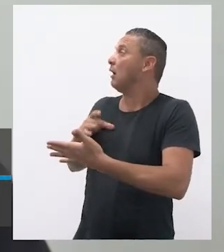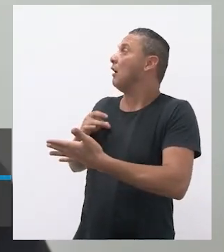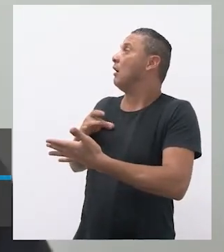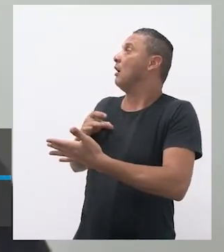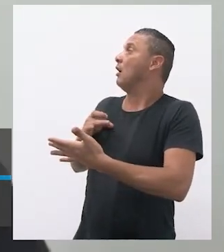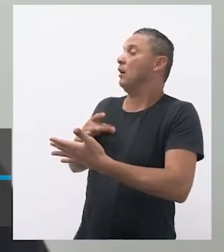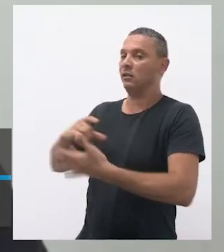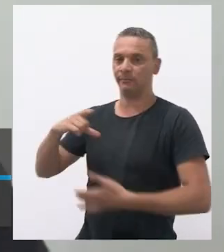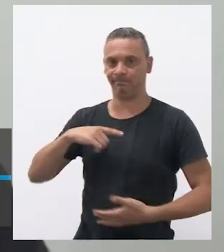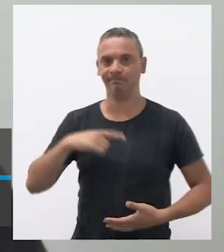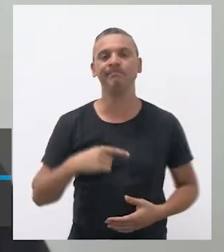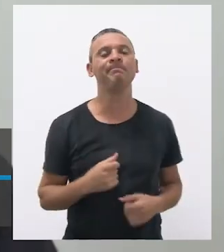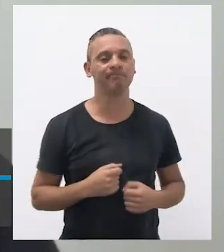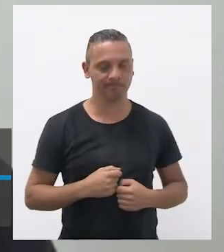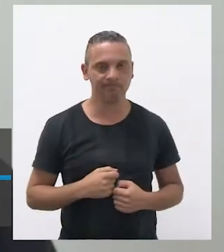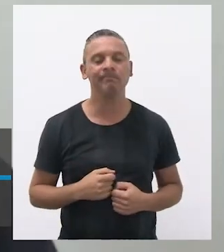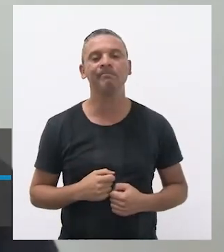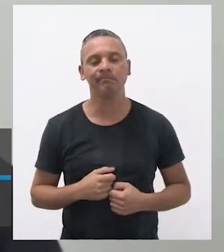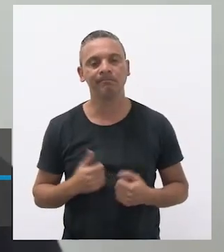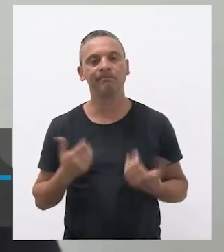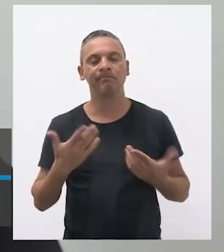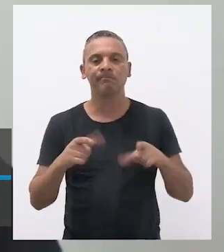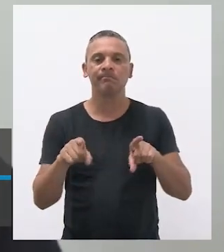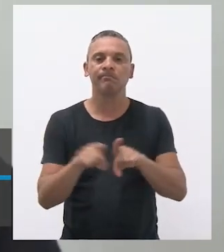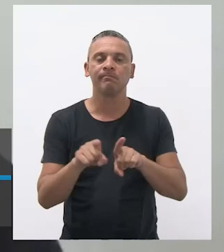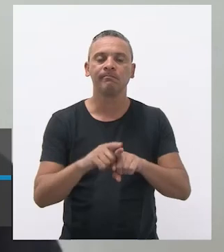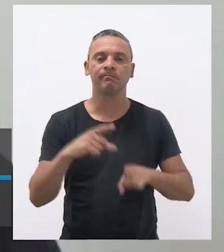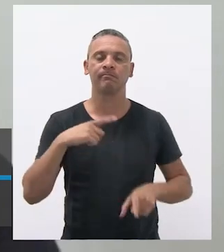de realizar atividades